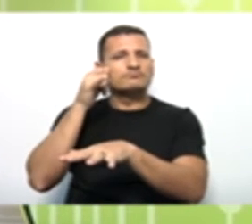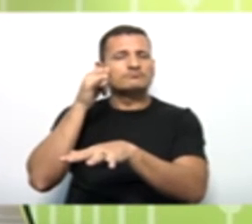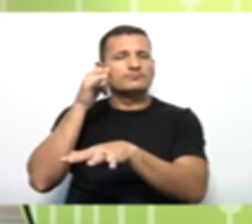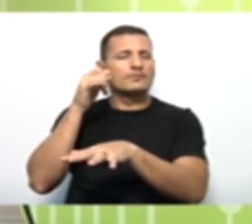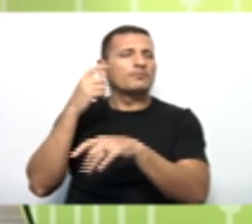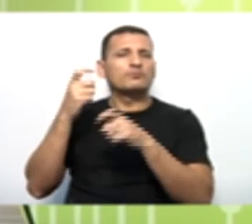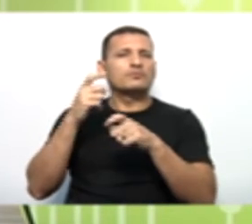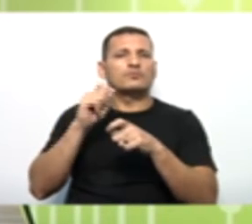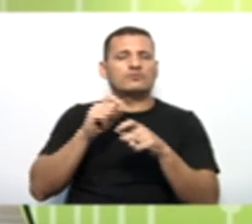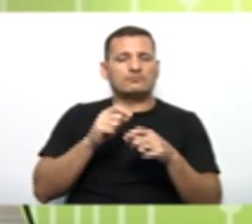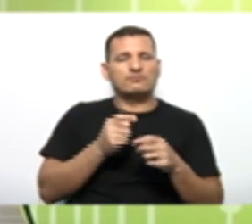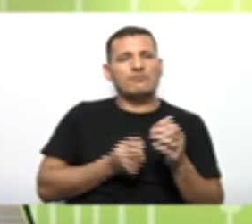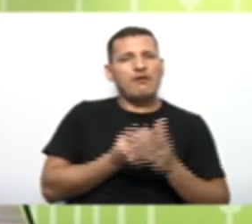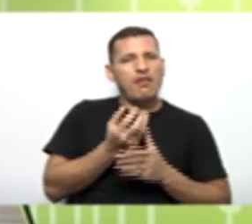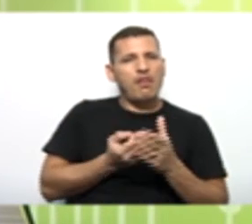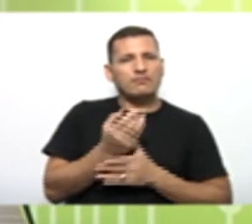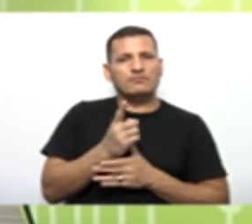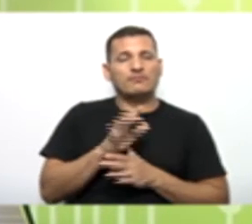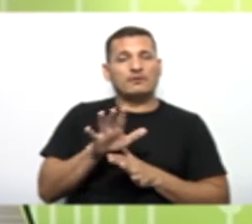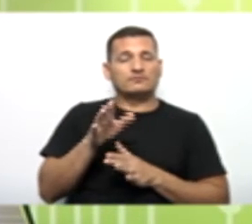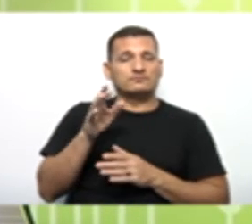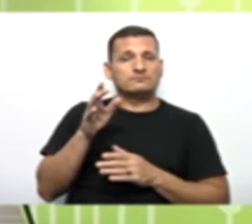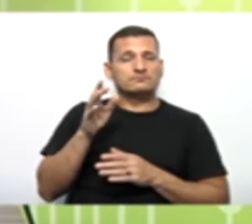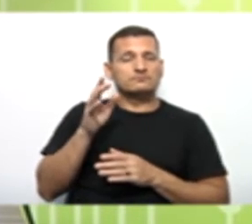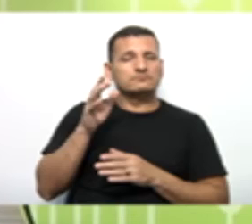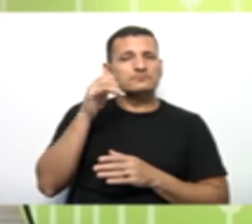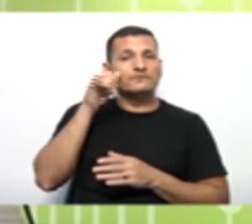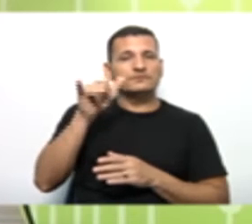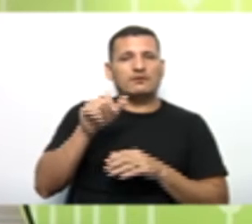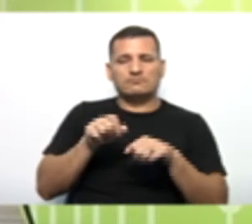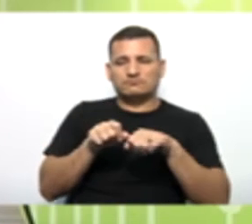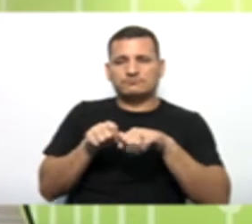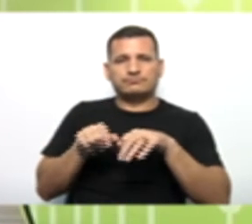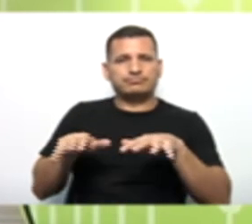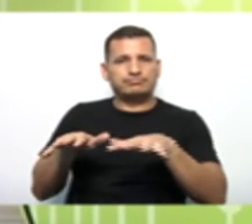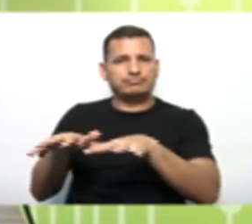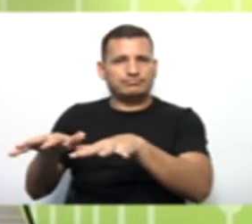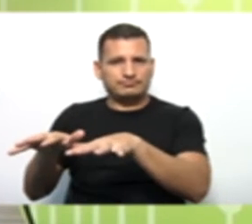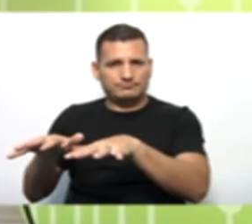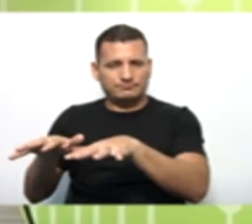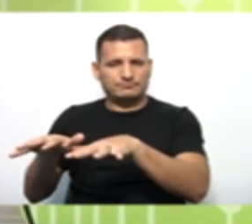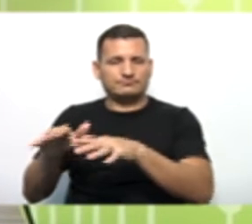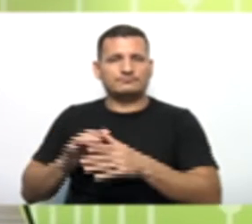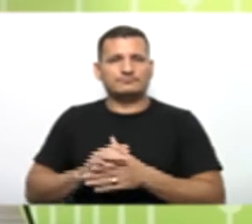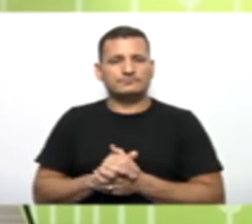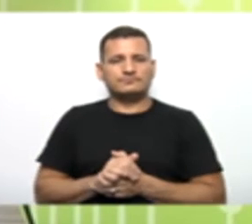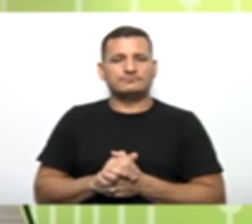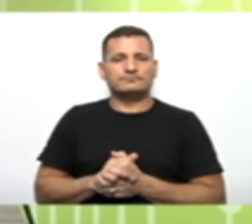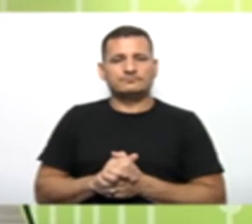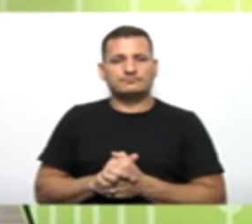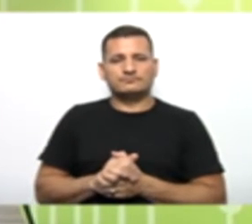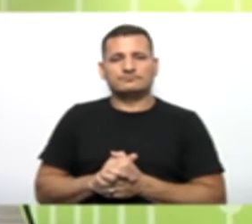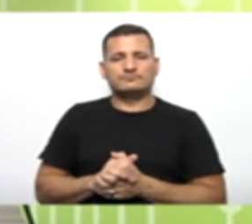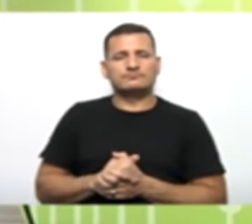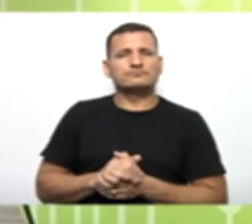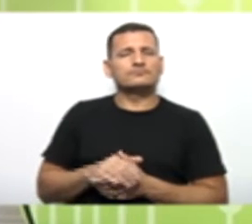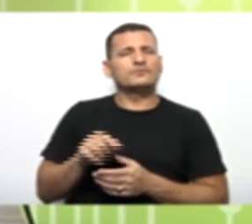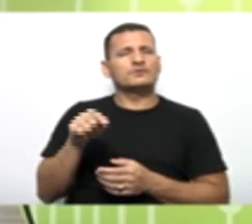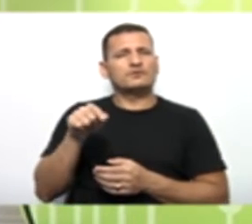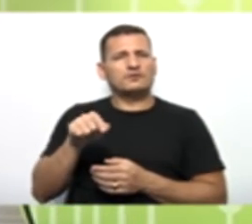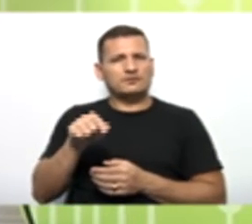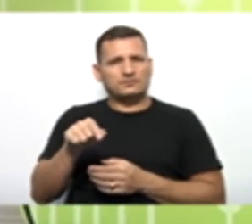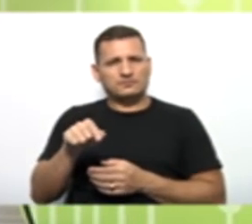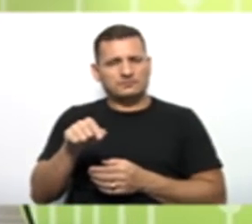você produz, mas sim impedir que ele chegue ao meio ambiente. E essa abordagem não está